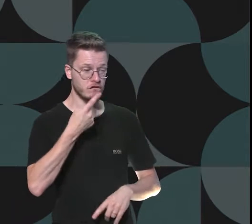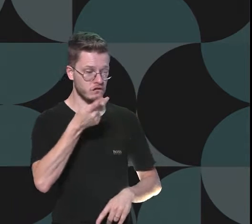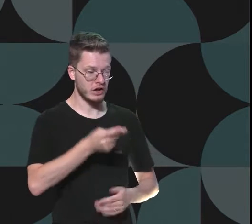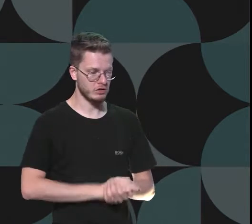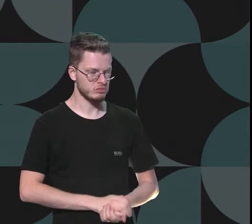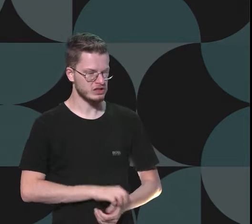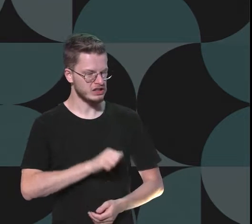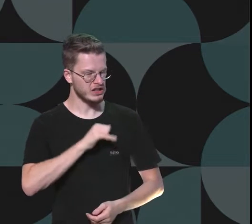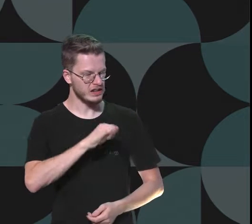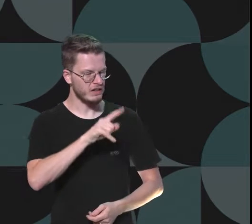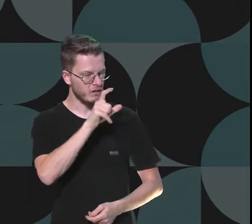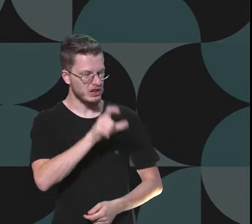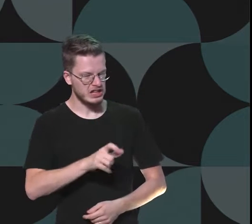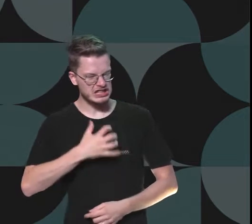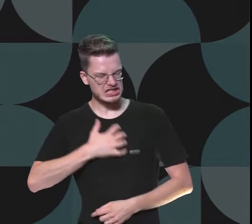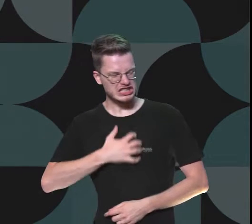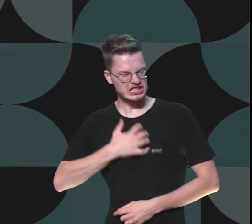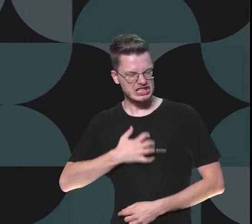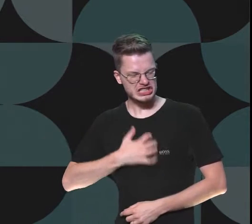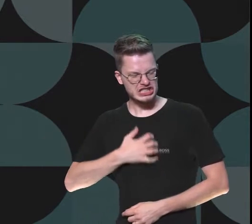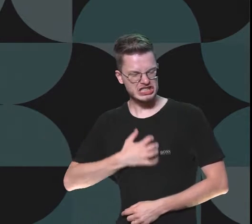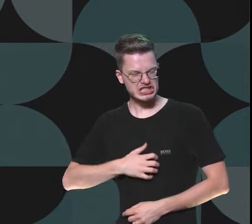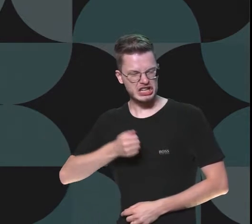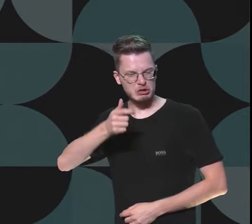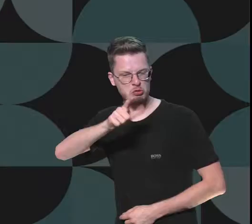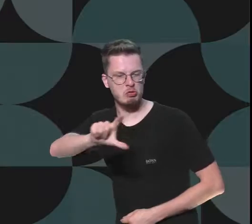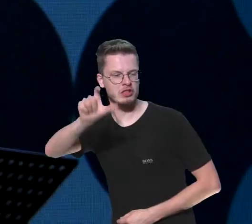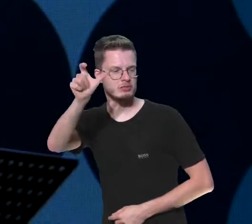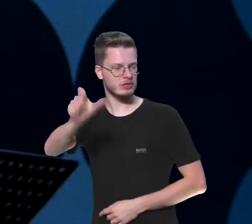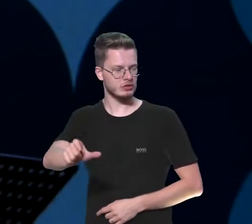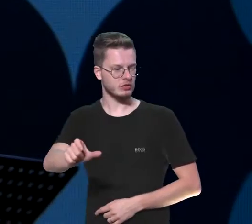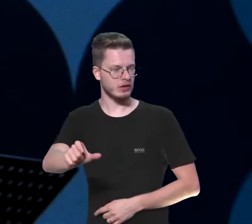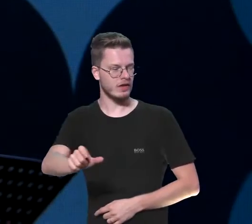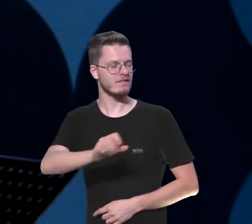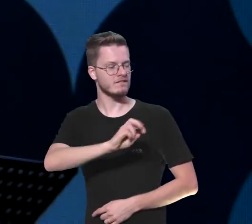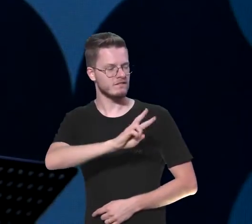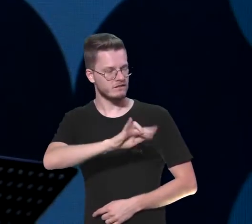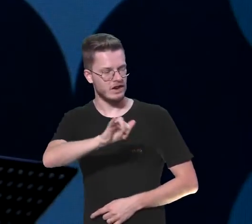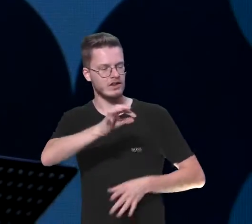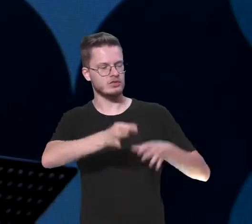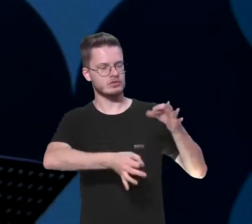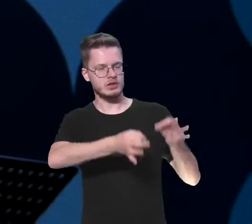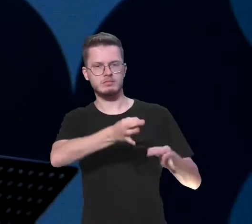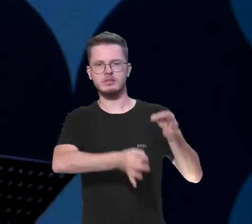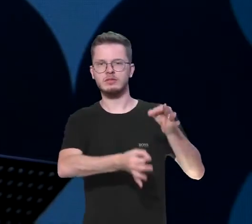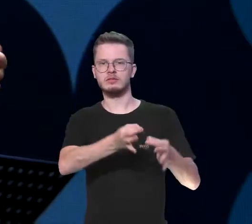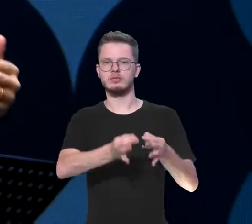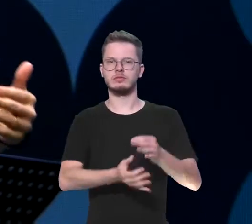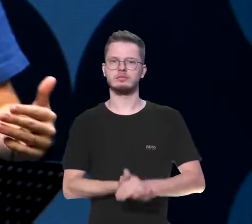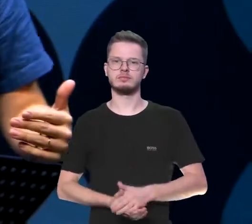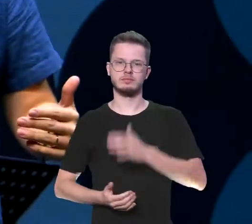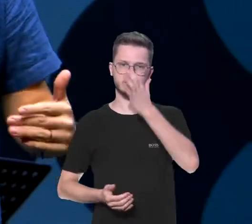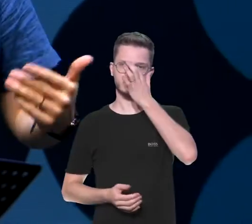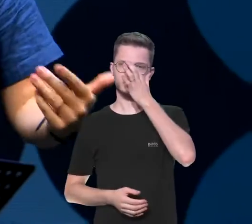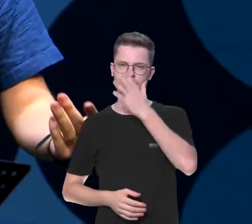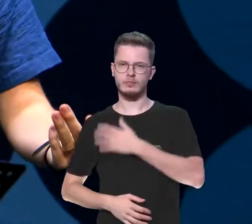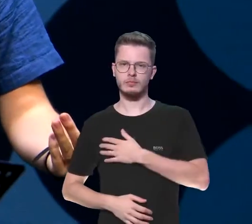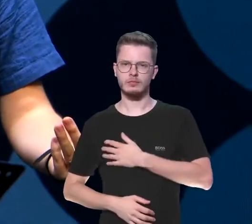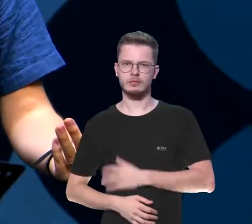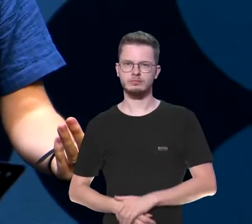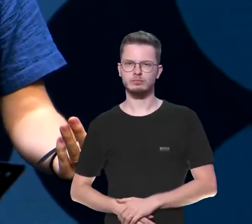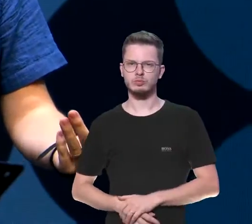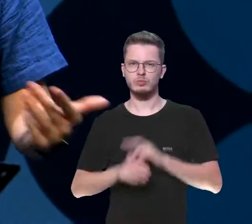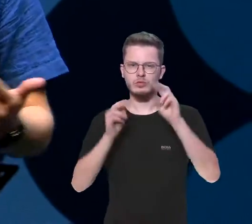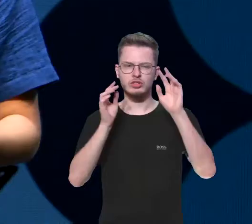estará sujeito a julgamento. Veja bem, aos olhos de Jesus, não é que a